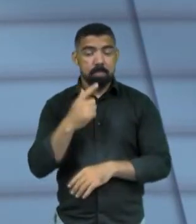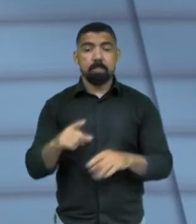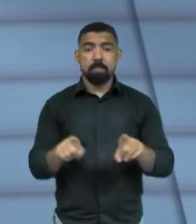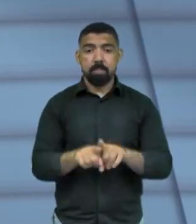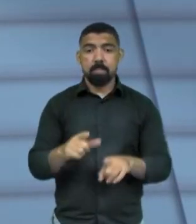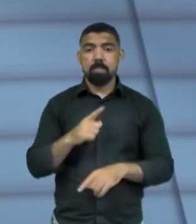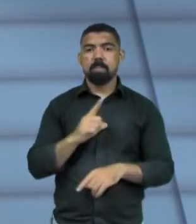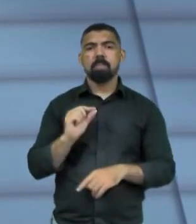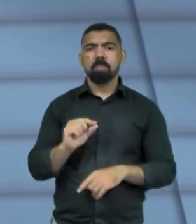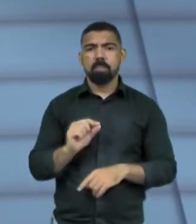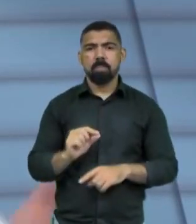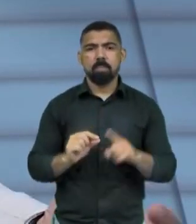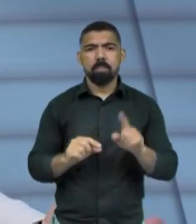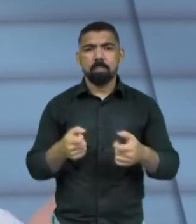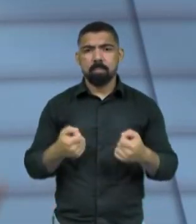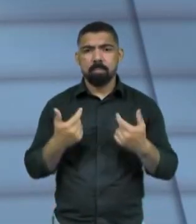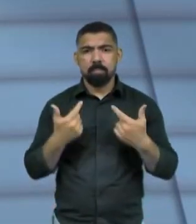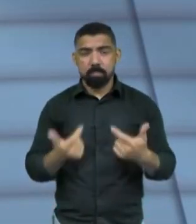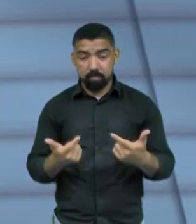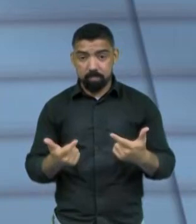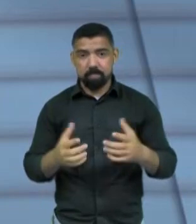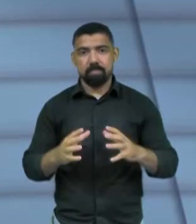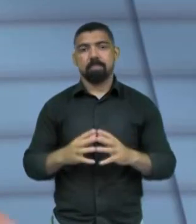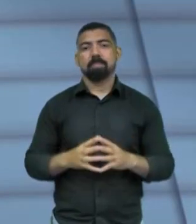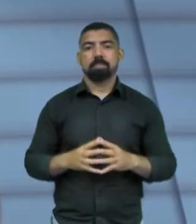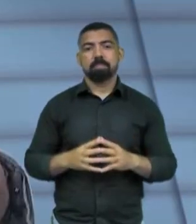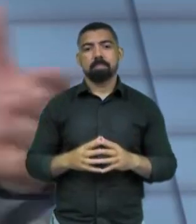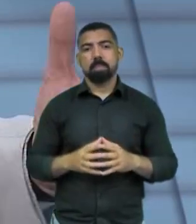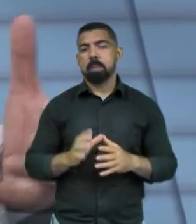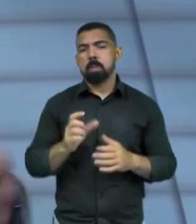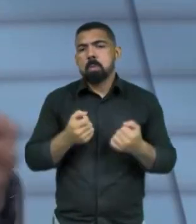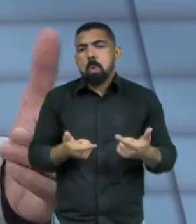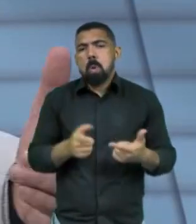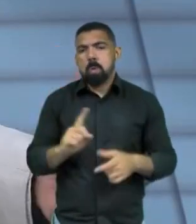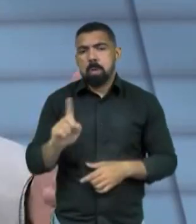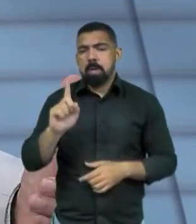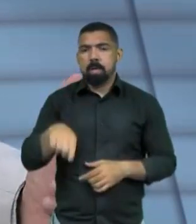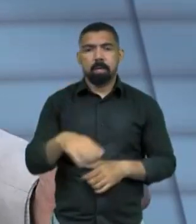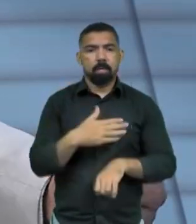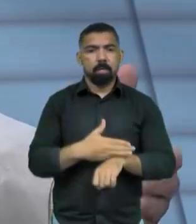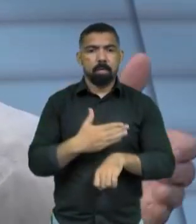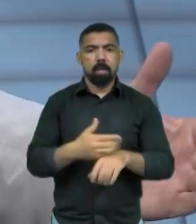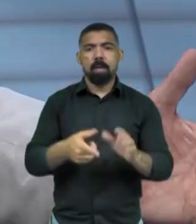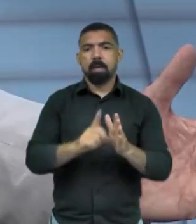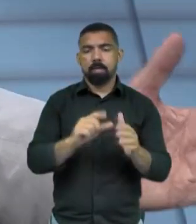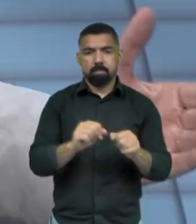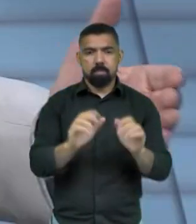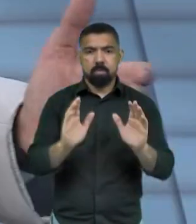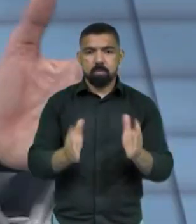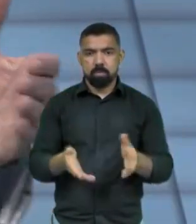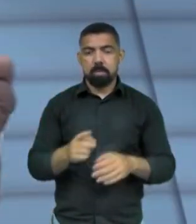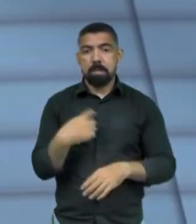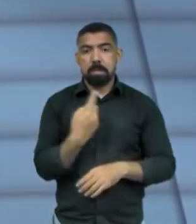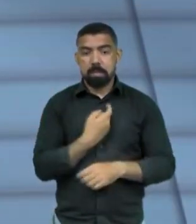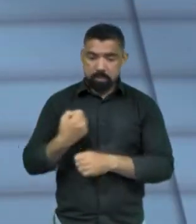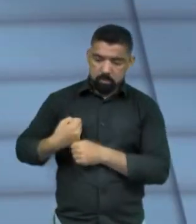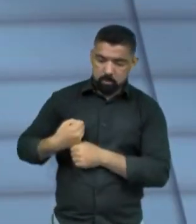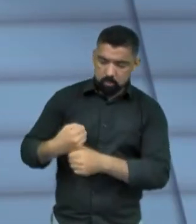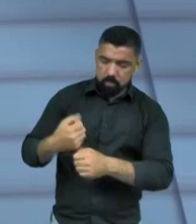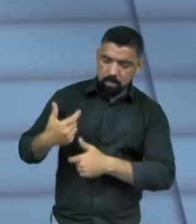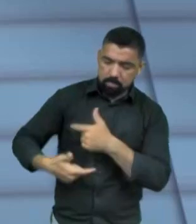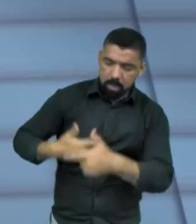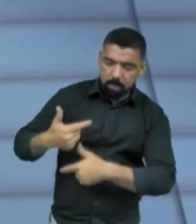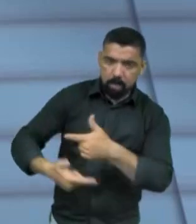grande sorte, assim, digamos, não sorte, mas um exercício que foi feito. Nós temos vários anos que nós viemos